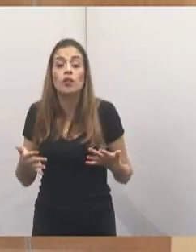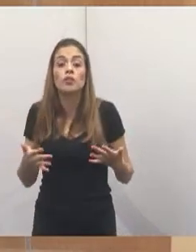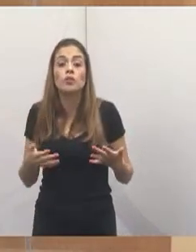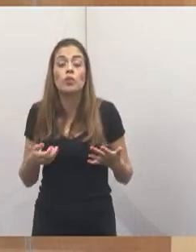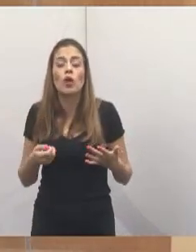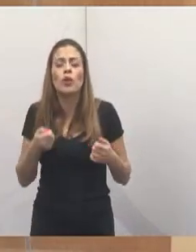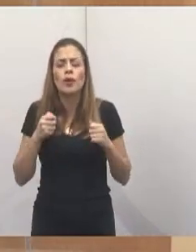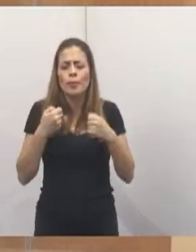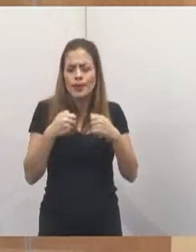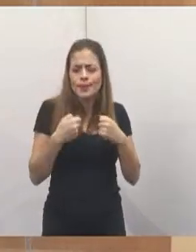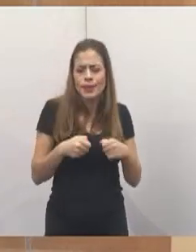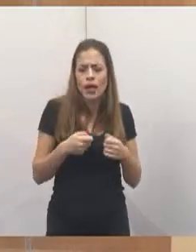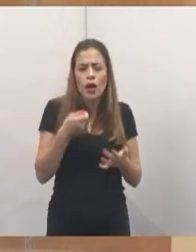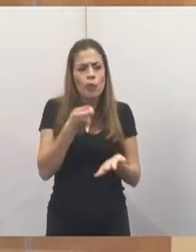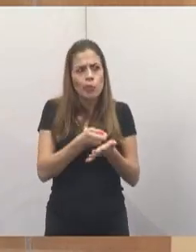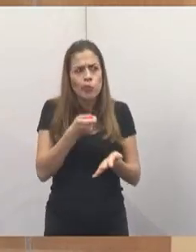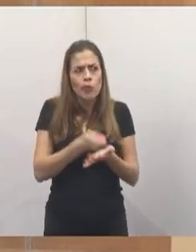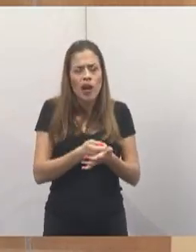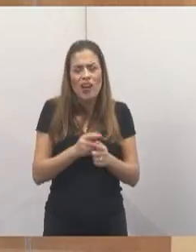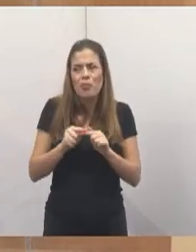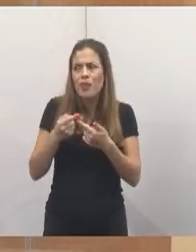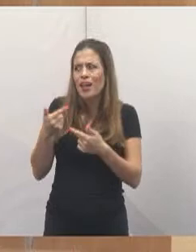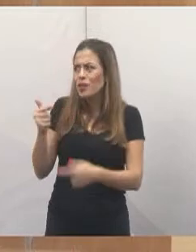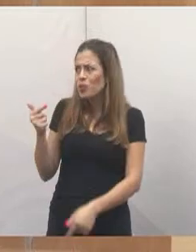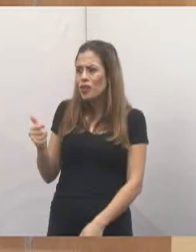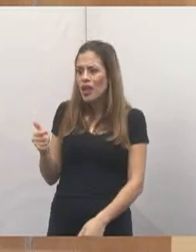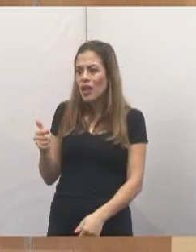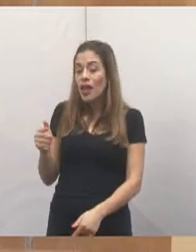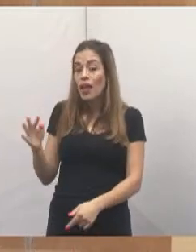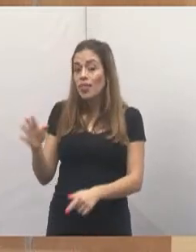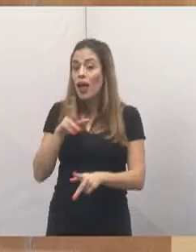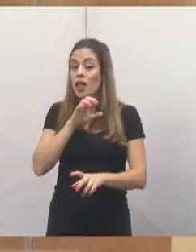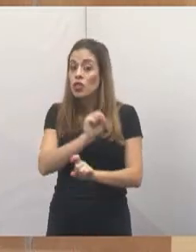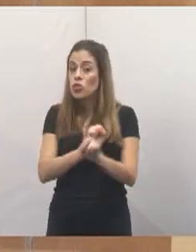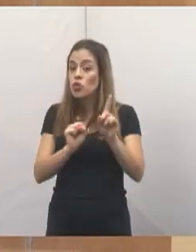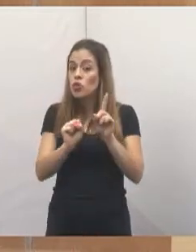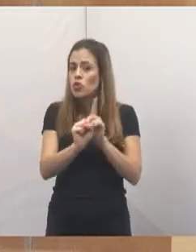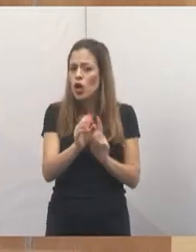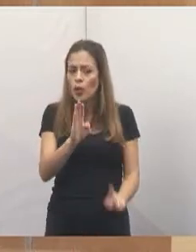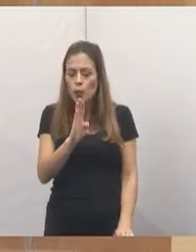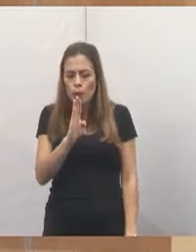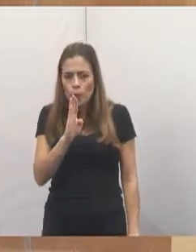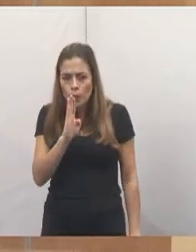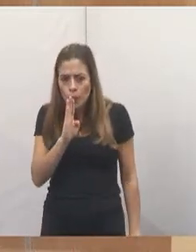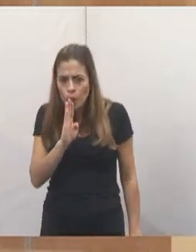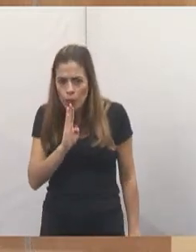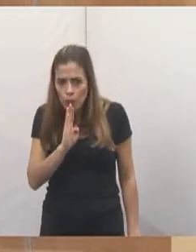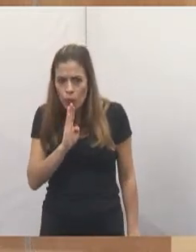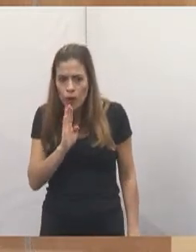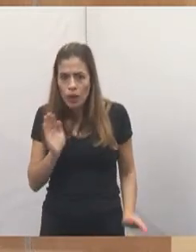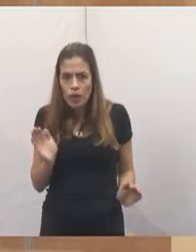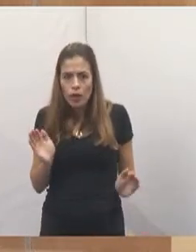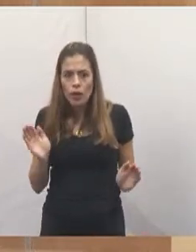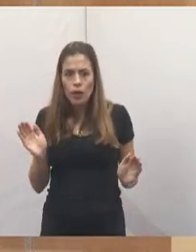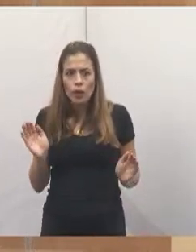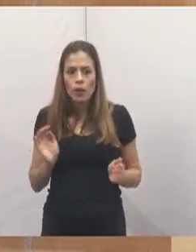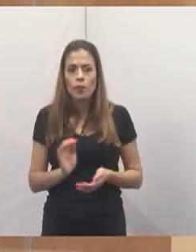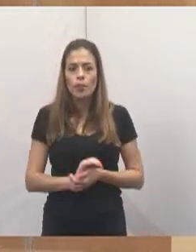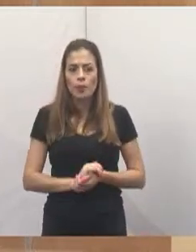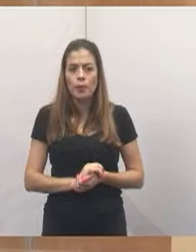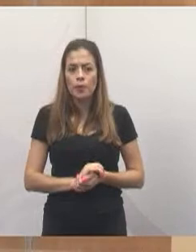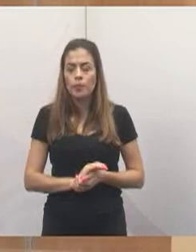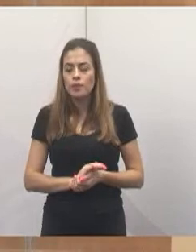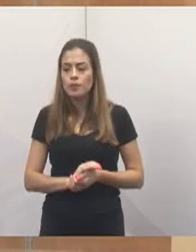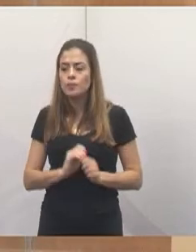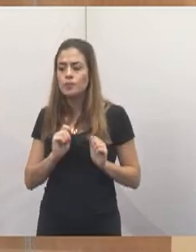advogados elas são violadas, é a sociedade que a gente está calando. Porque nós somos a interseção da sociedade com o Poder Judiciário, com o juiz.